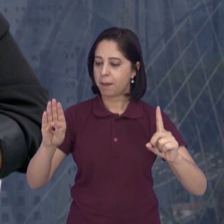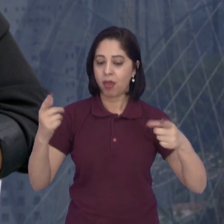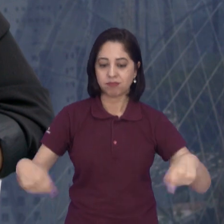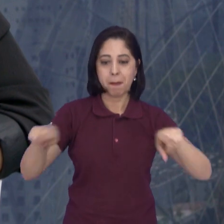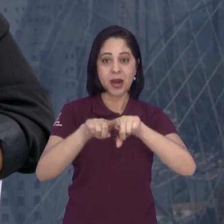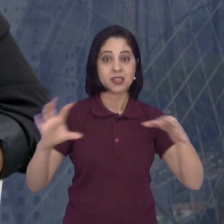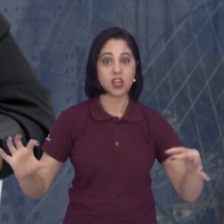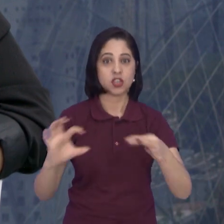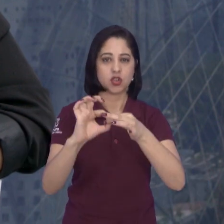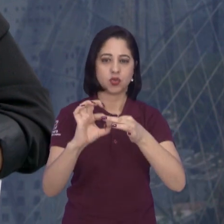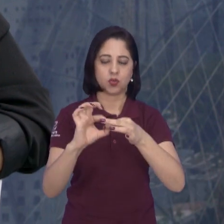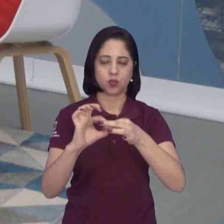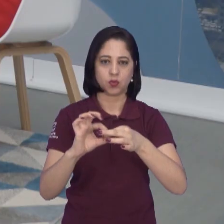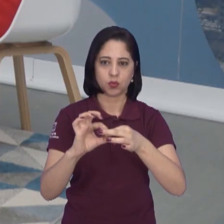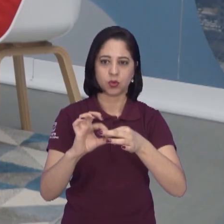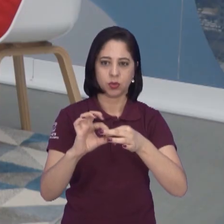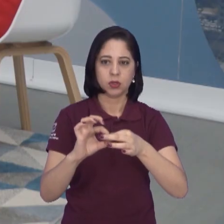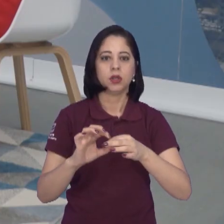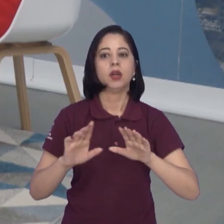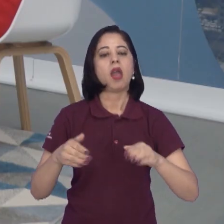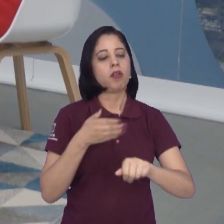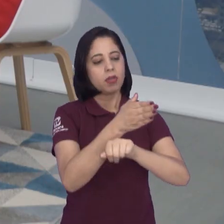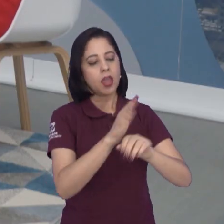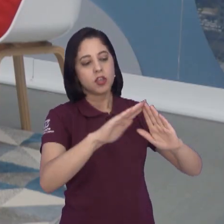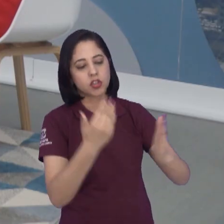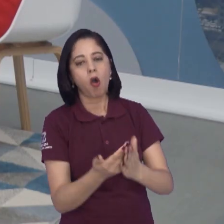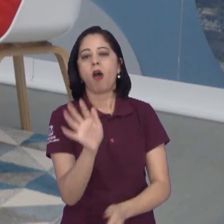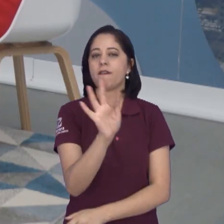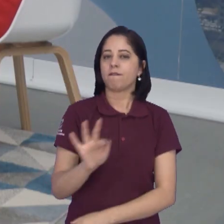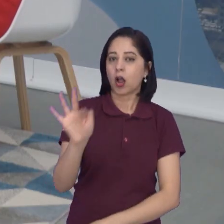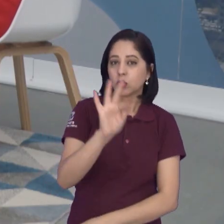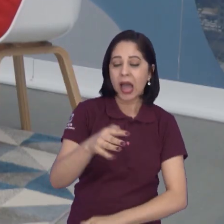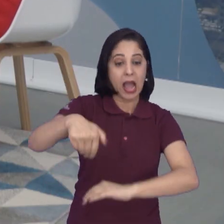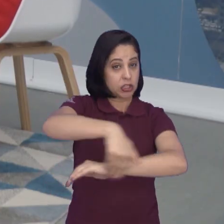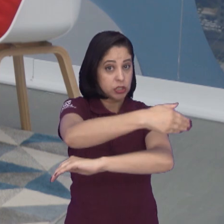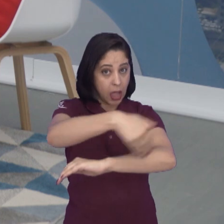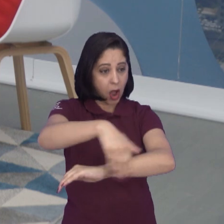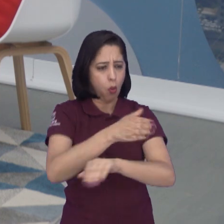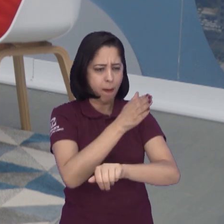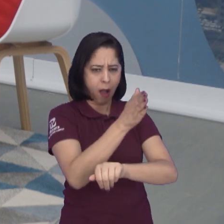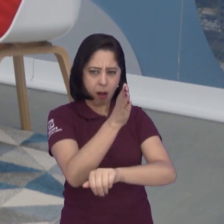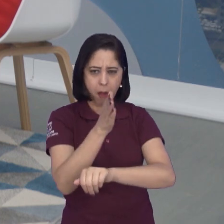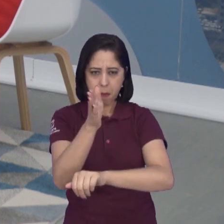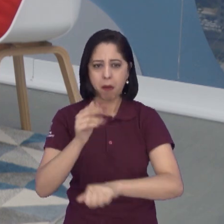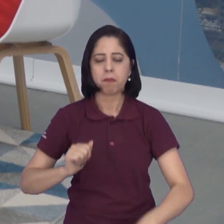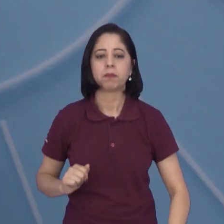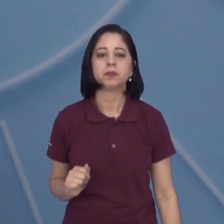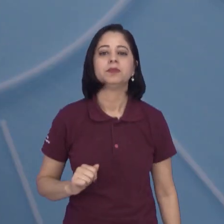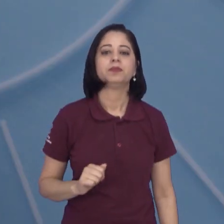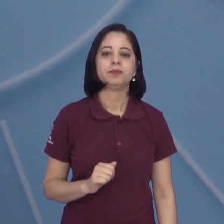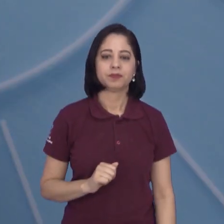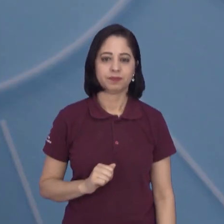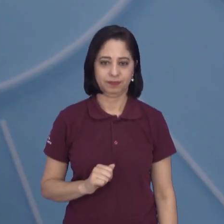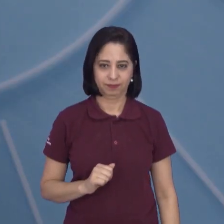levar informação para a sociedade, né? Ir em escolas, em universidades, na rua também, etc. Muito legal.